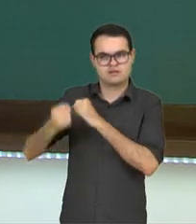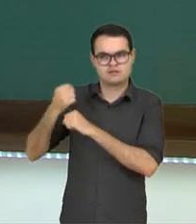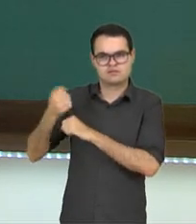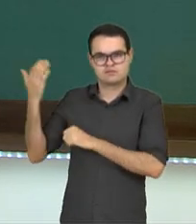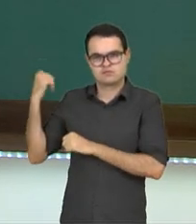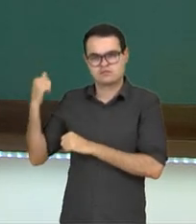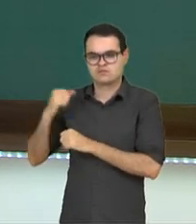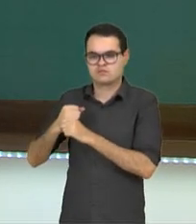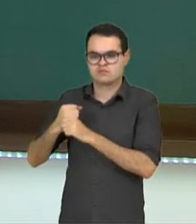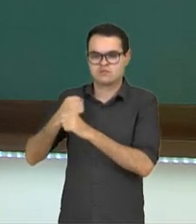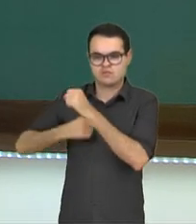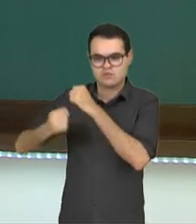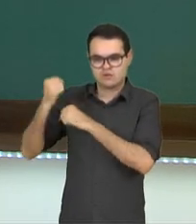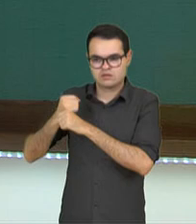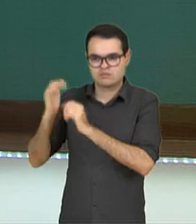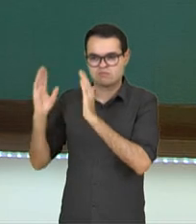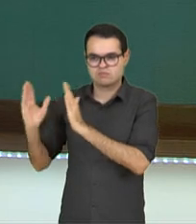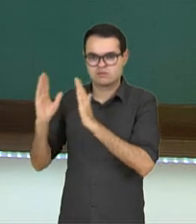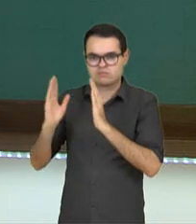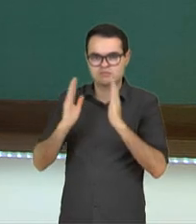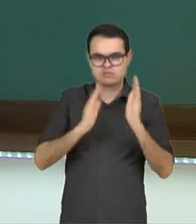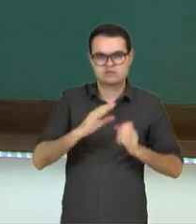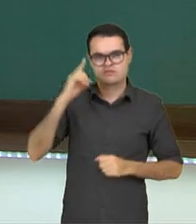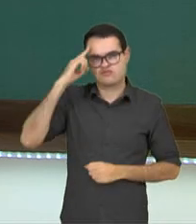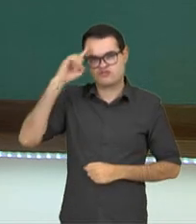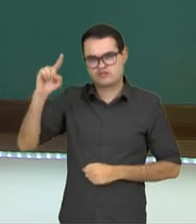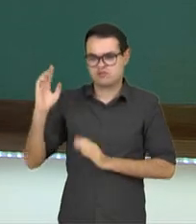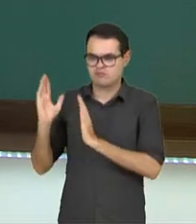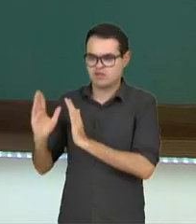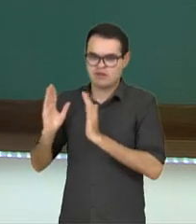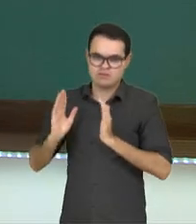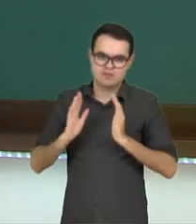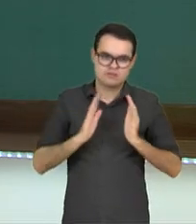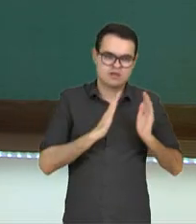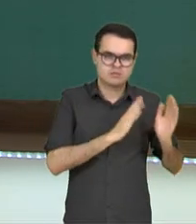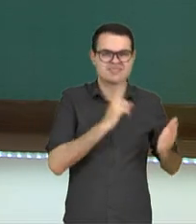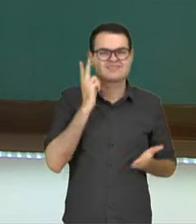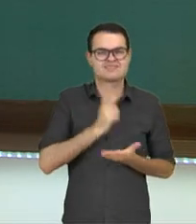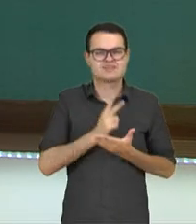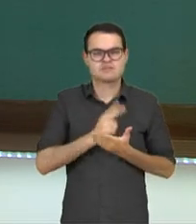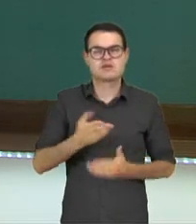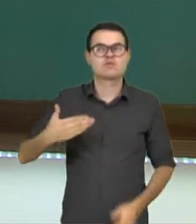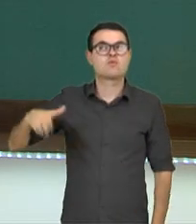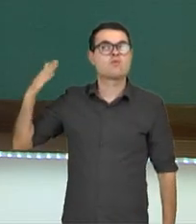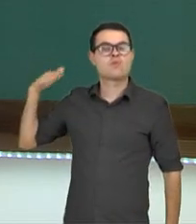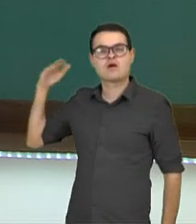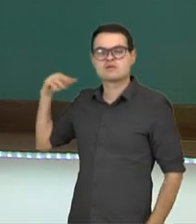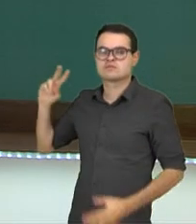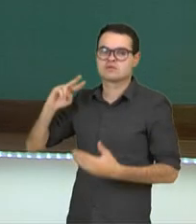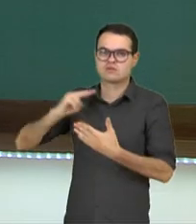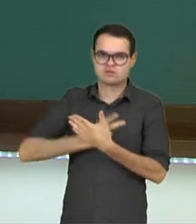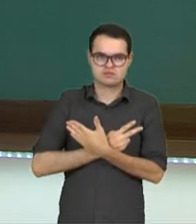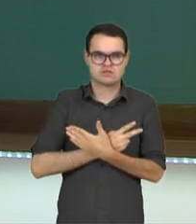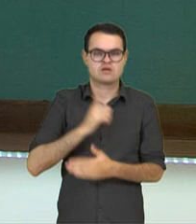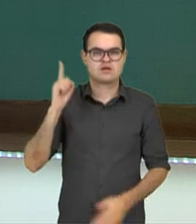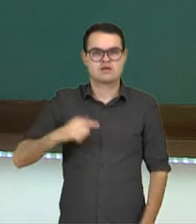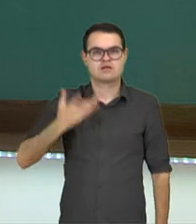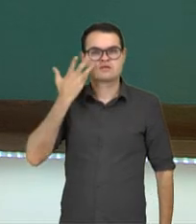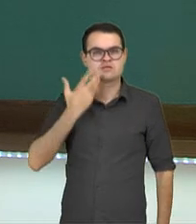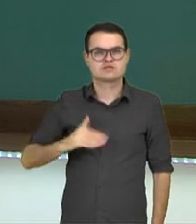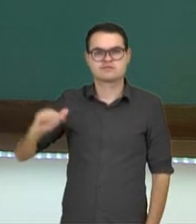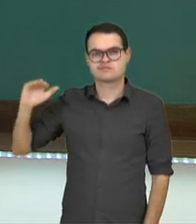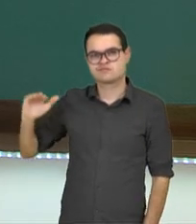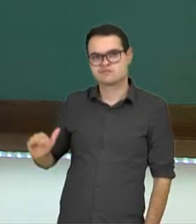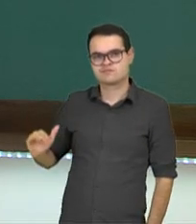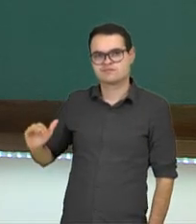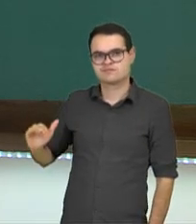por anos, ou por dias. Sempre você vai ter uma indicação de quando aconteceu. No caso aqui, quando ele era criança,